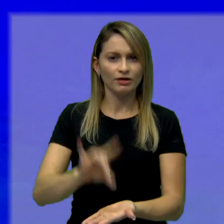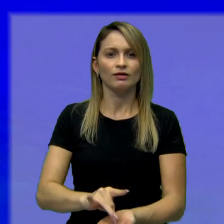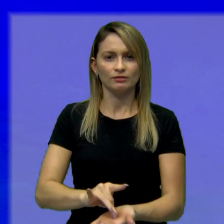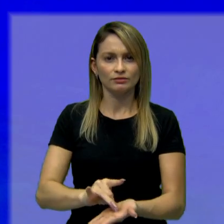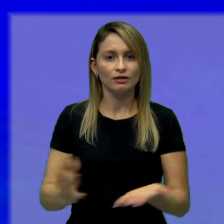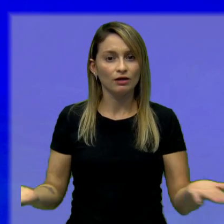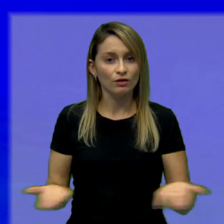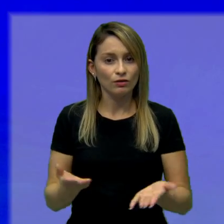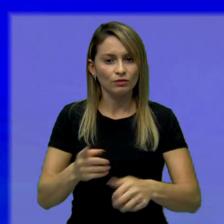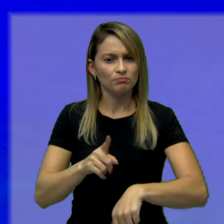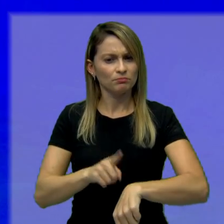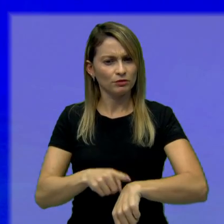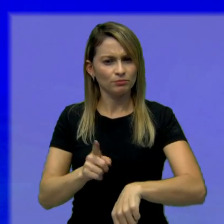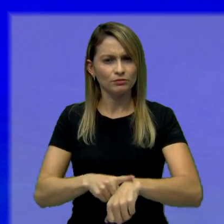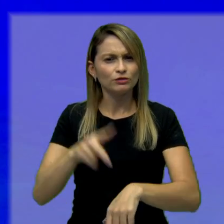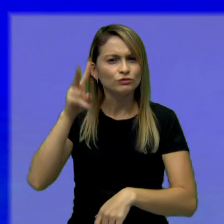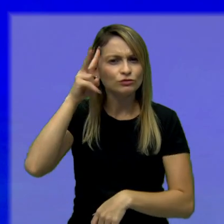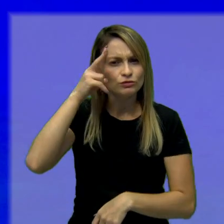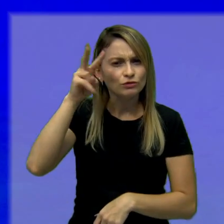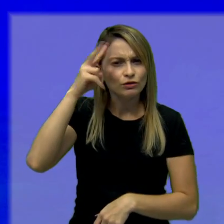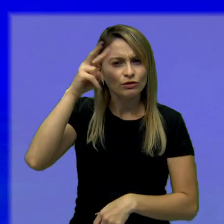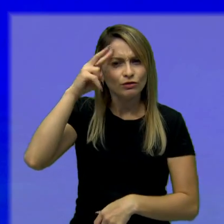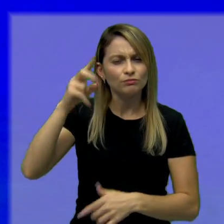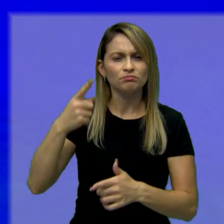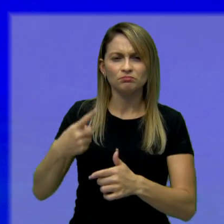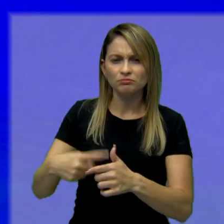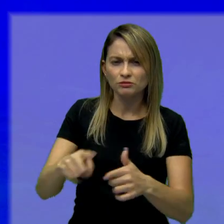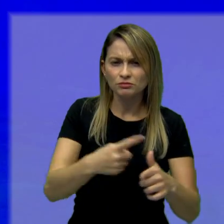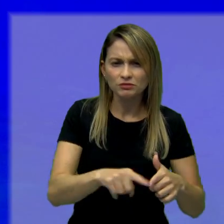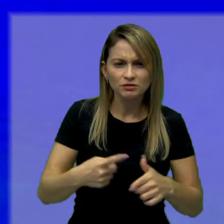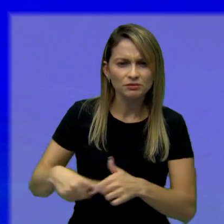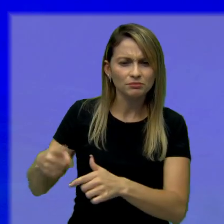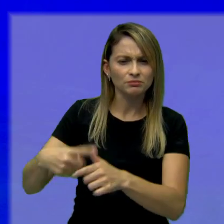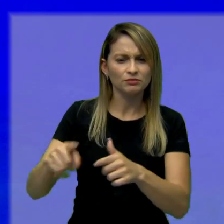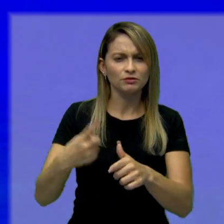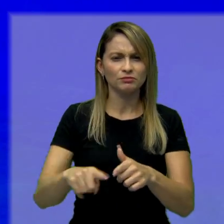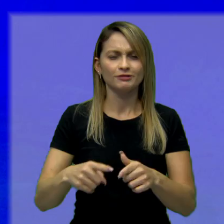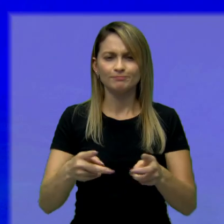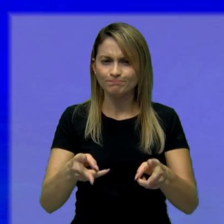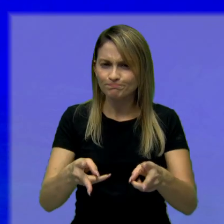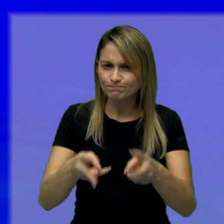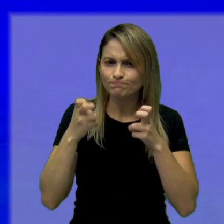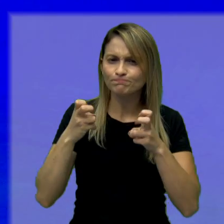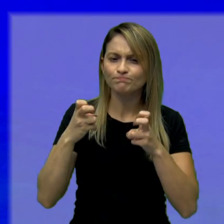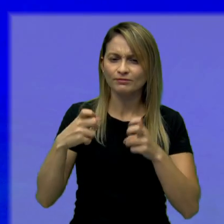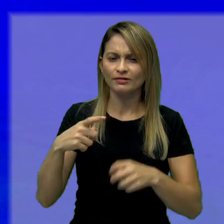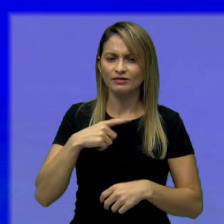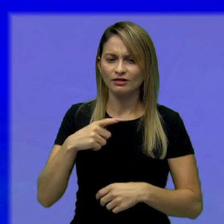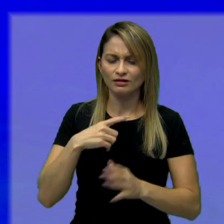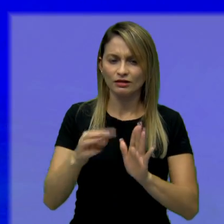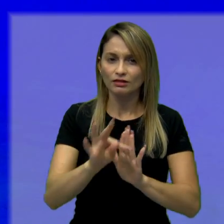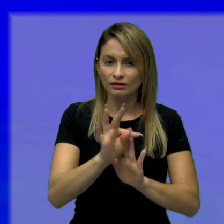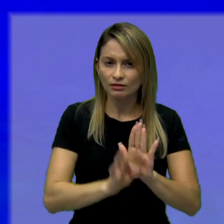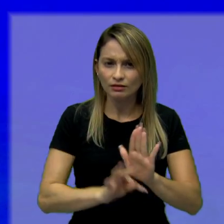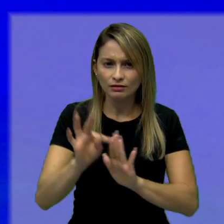com a realidade desse momento histórico conturbado. Então, vocês vão perceber